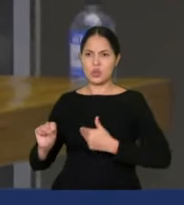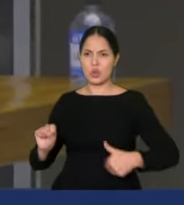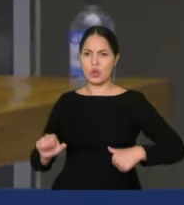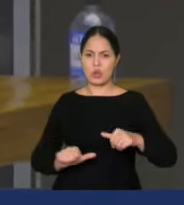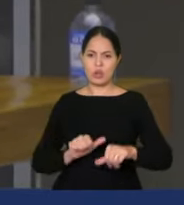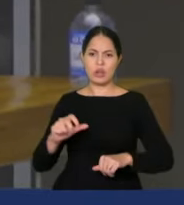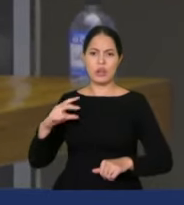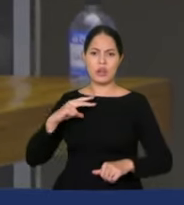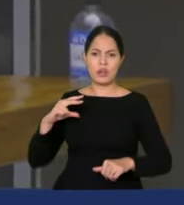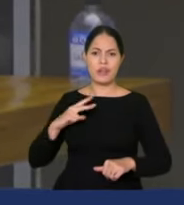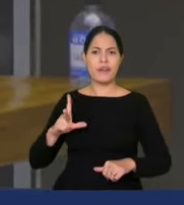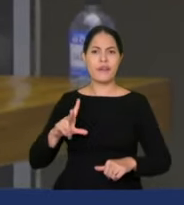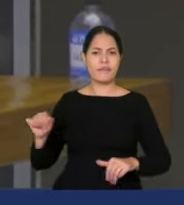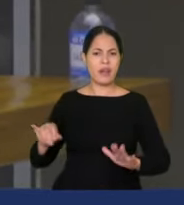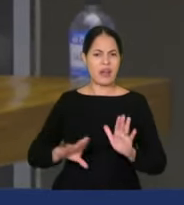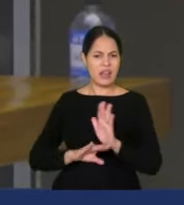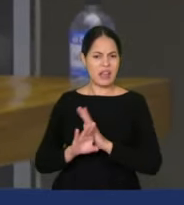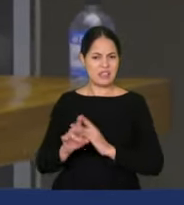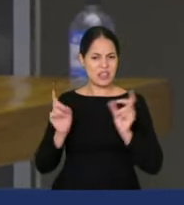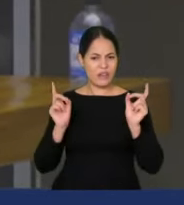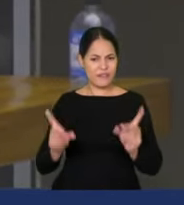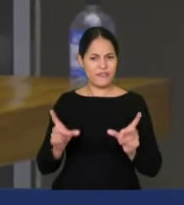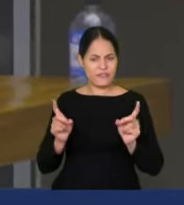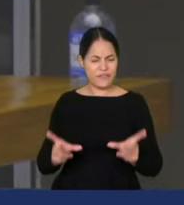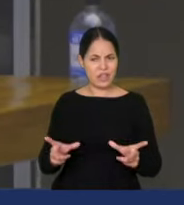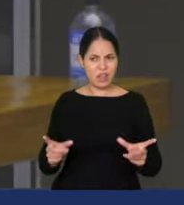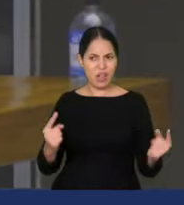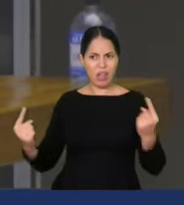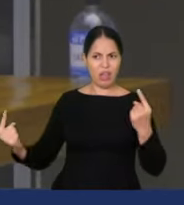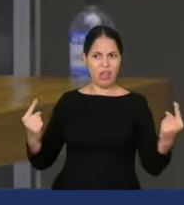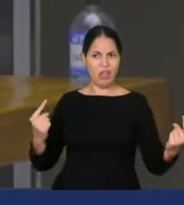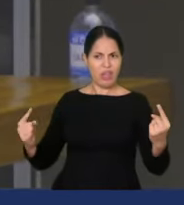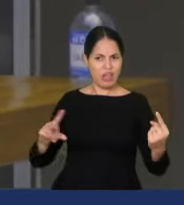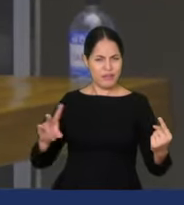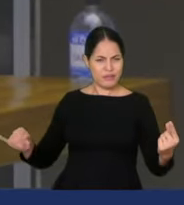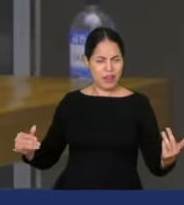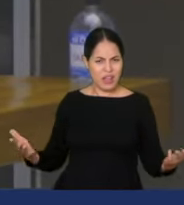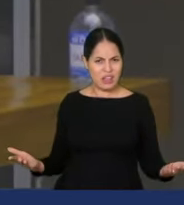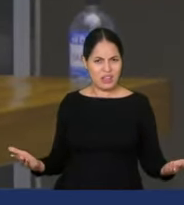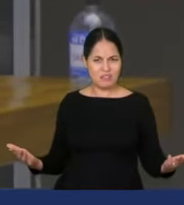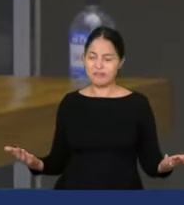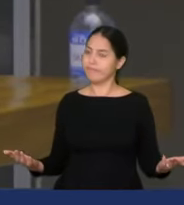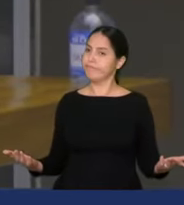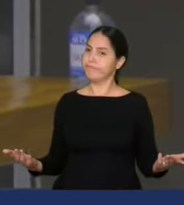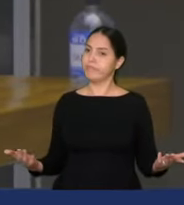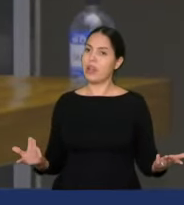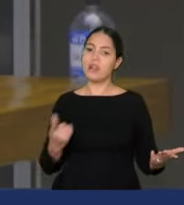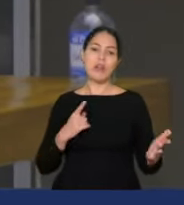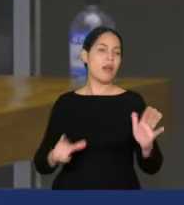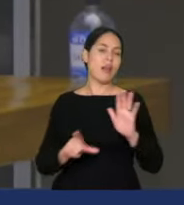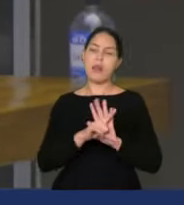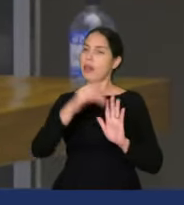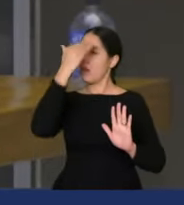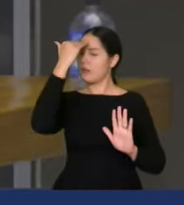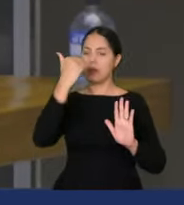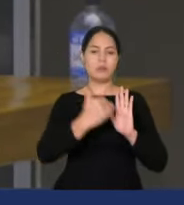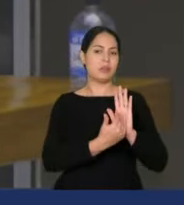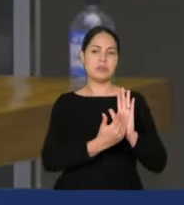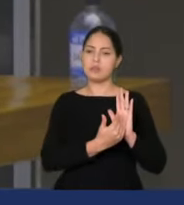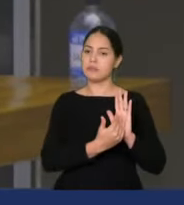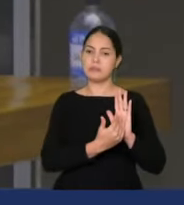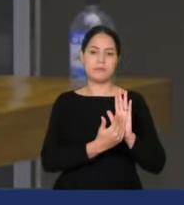suas próprias ações, vai julgar em dois lados. Inúmeras ilegalidades, inúmeras